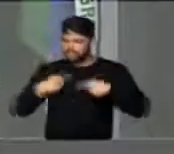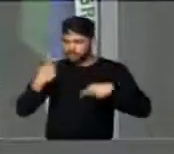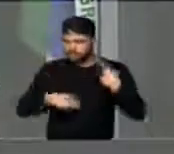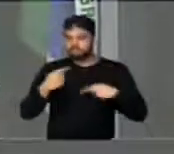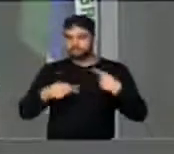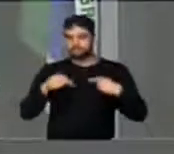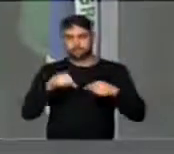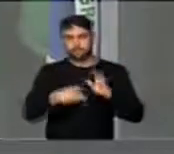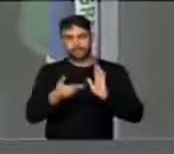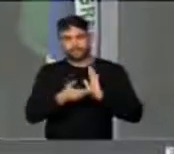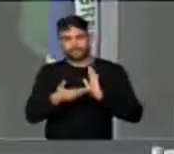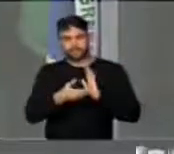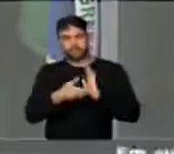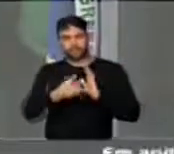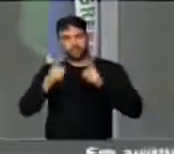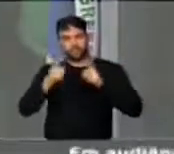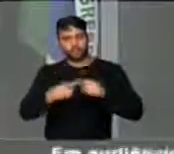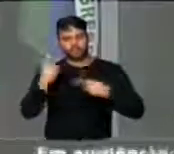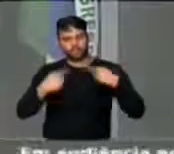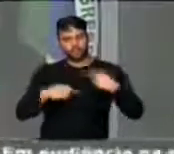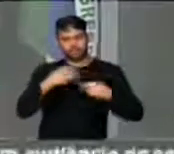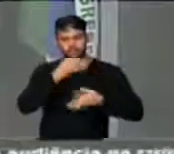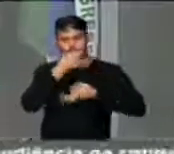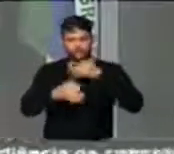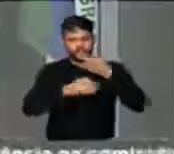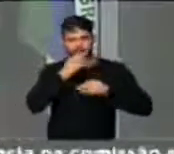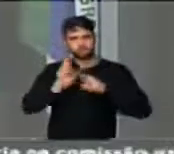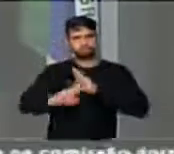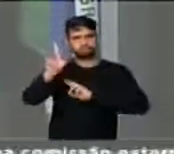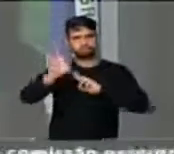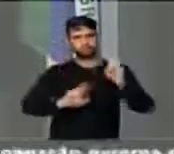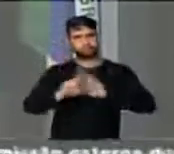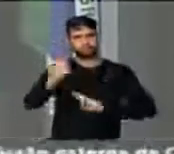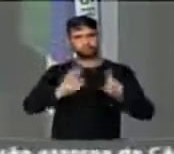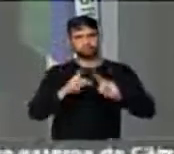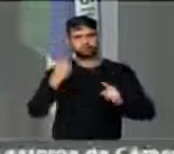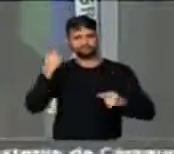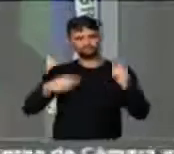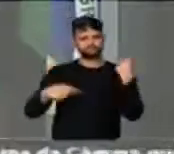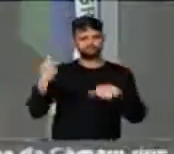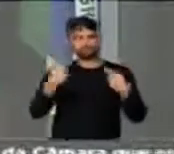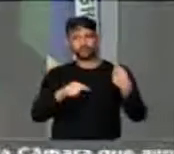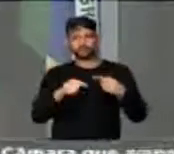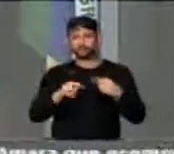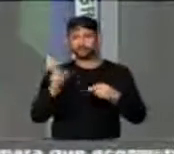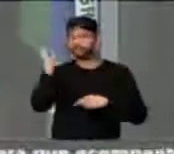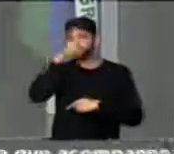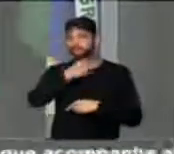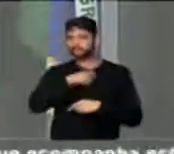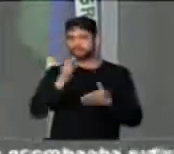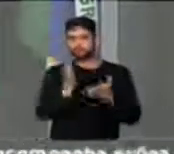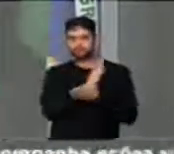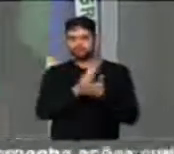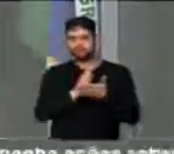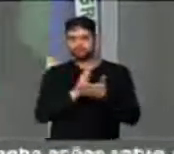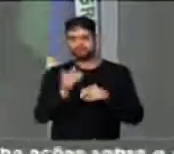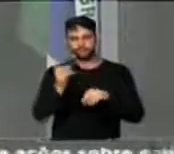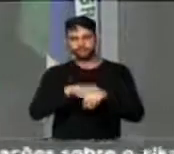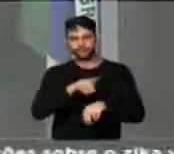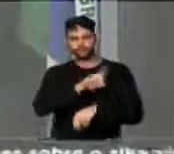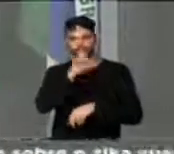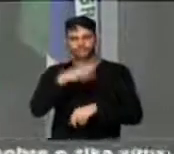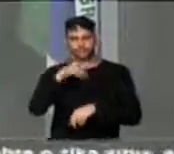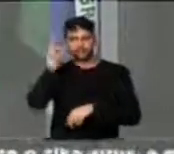é uma casa de discussão de contraditórios. E aí dela, se em algum dia da